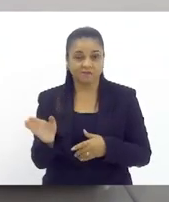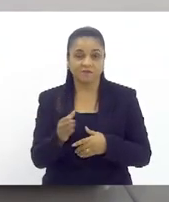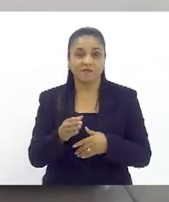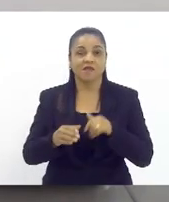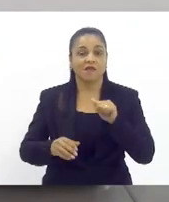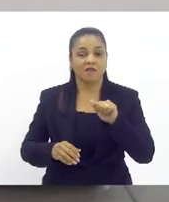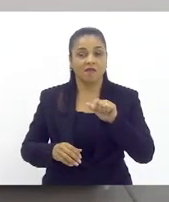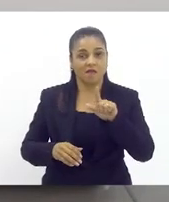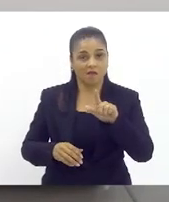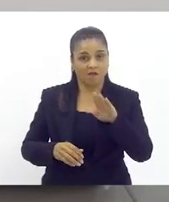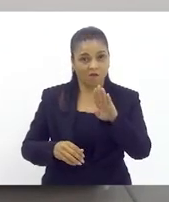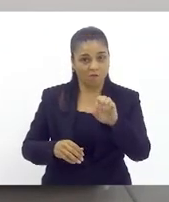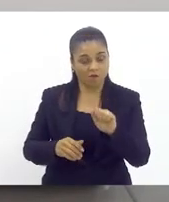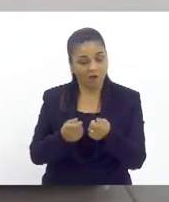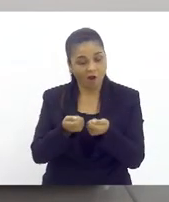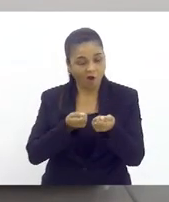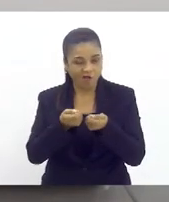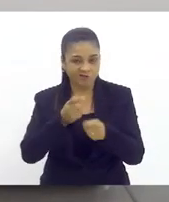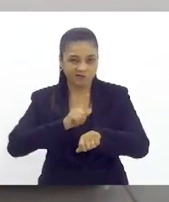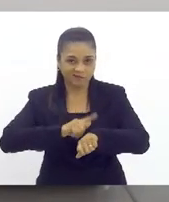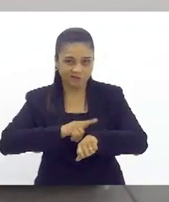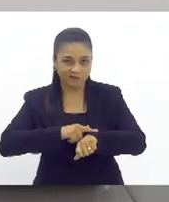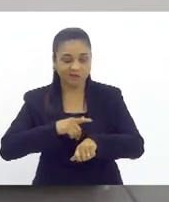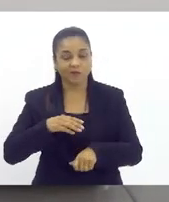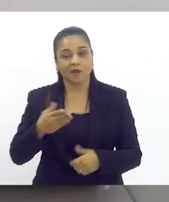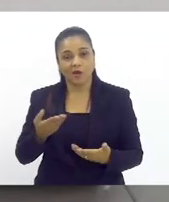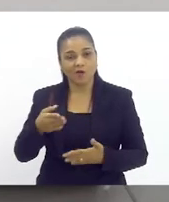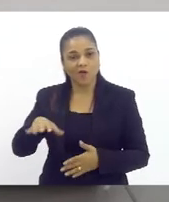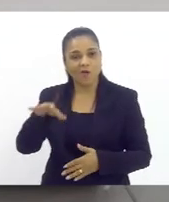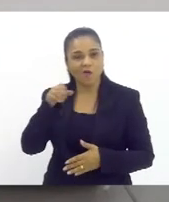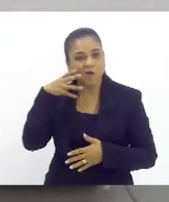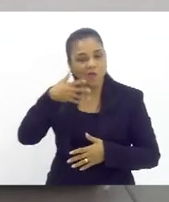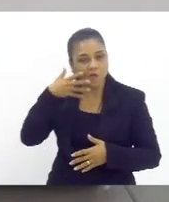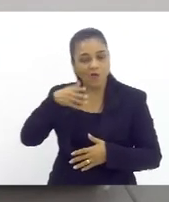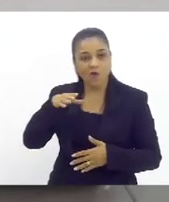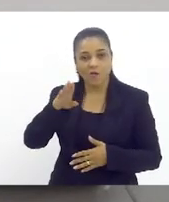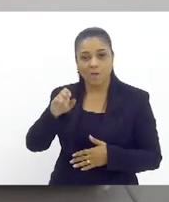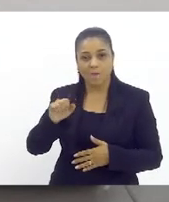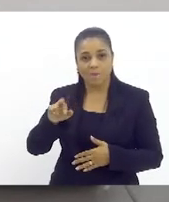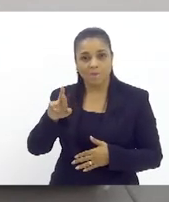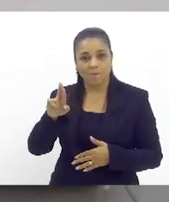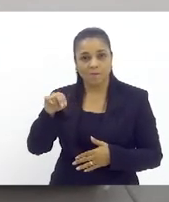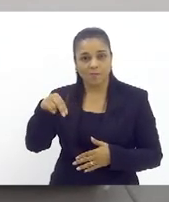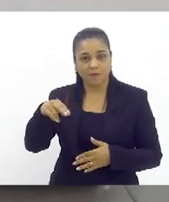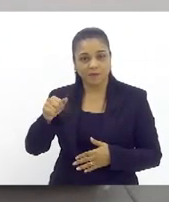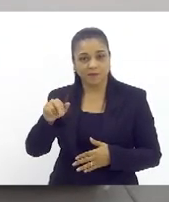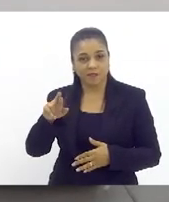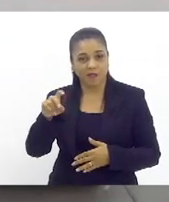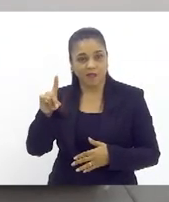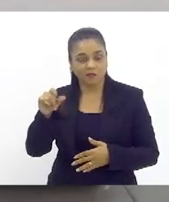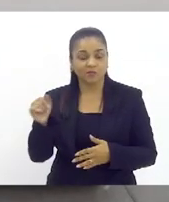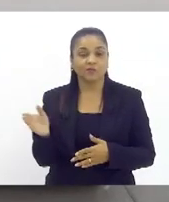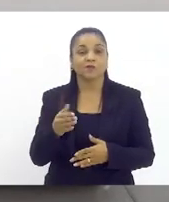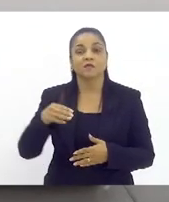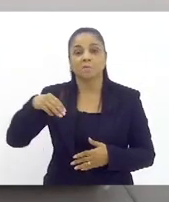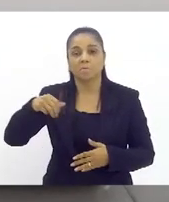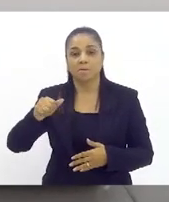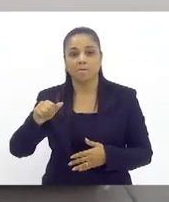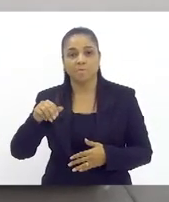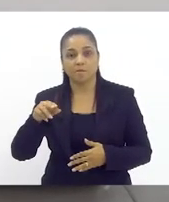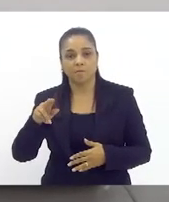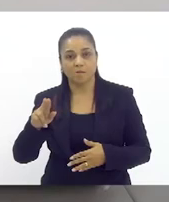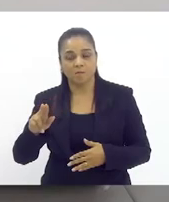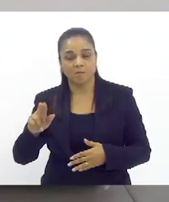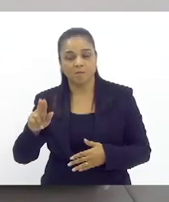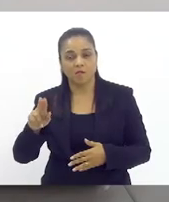quero ouvir agora o Bernardo furrer e também o Maurício Ruiz que tá aqui o Maurício Ruiz ele